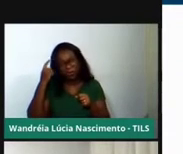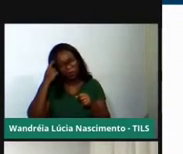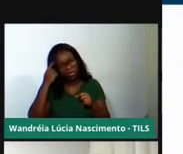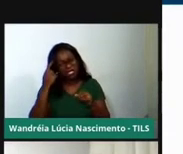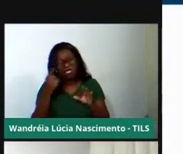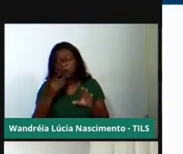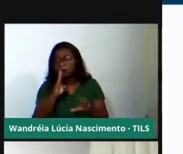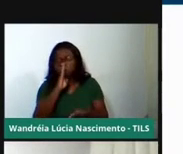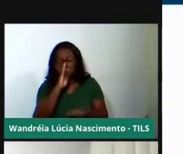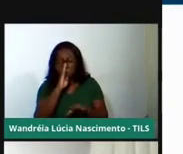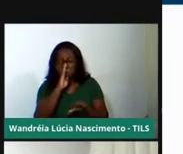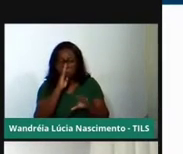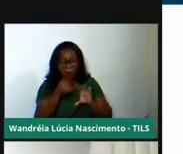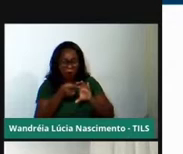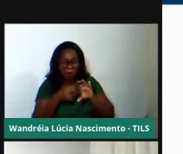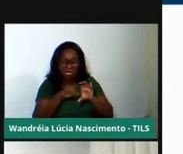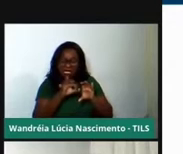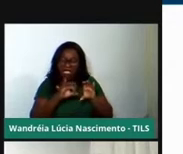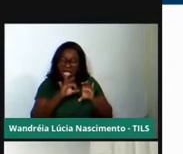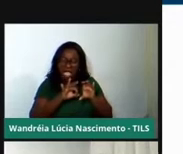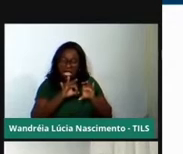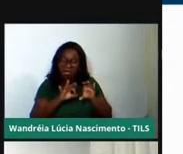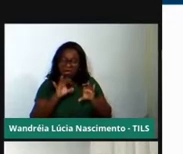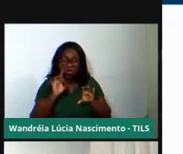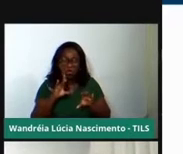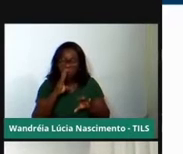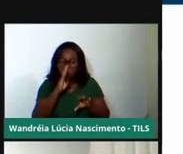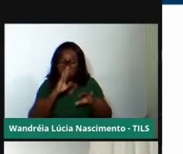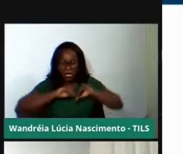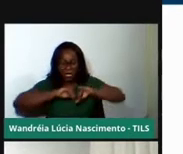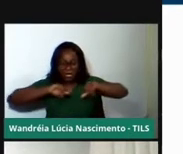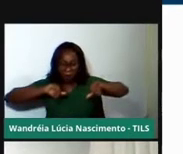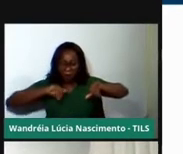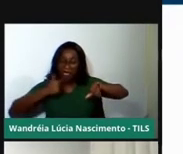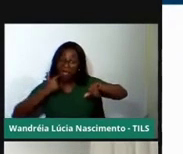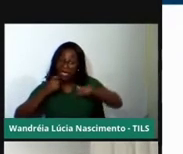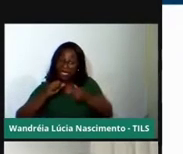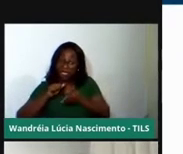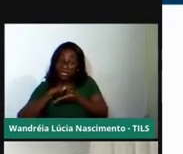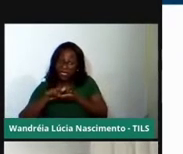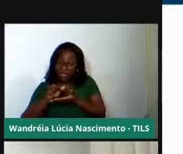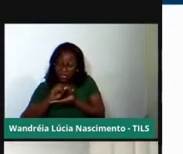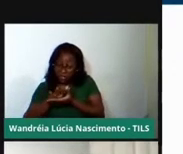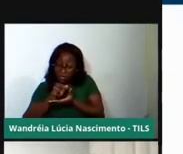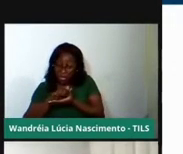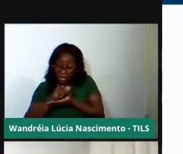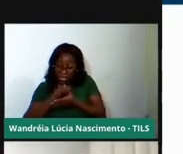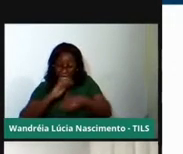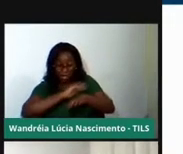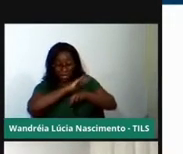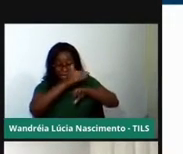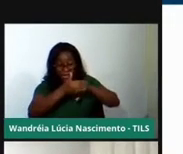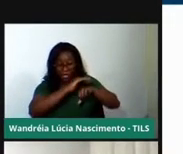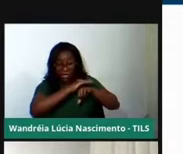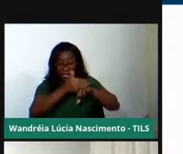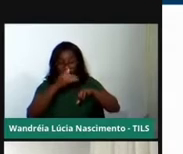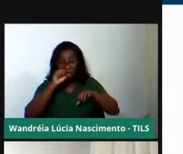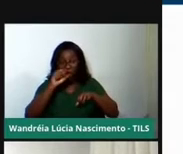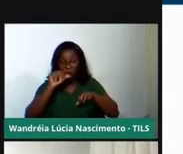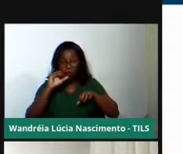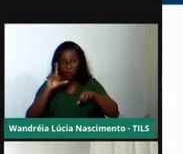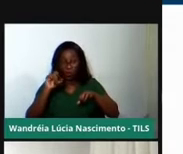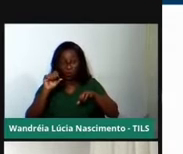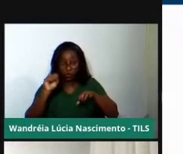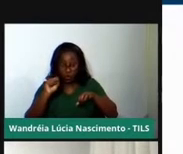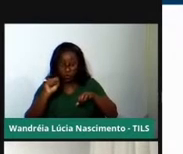células, apenas que separava, era uma barreira física entre o sangue e a camada muscular dos vasos sanguíneos. Hoje em dia,